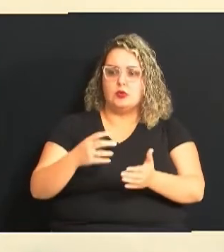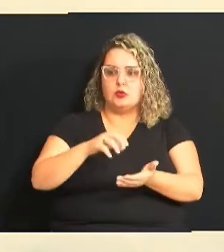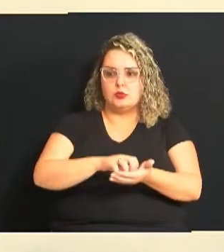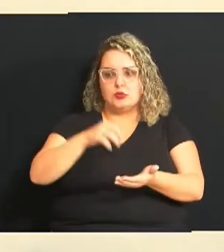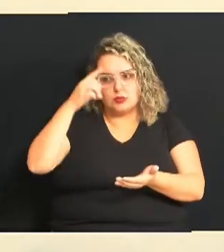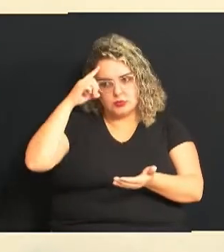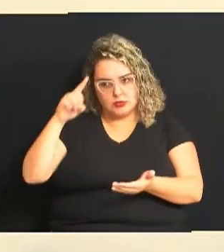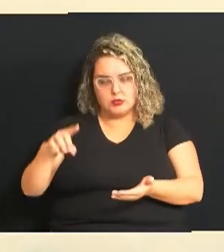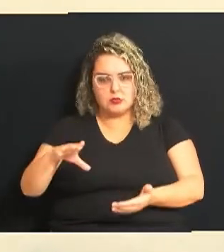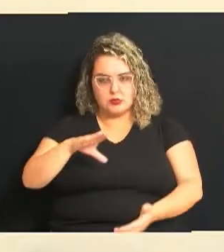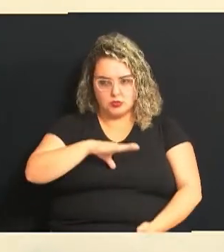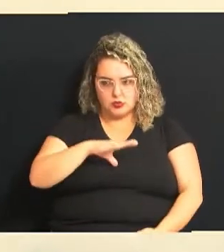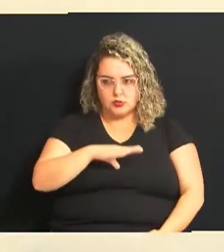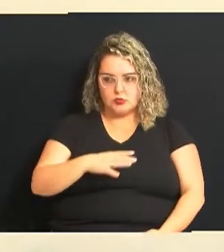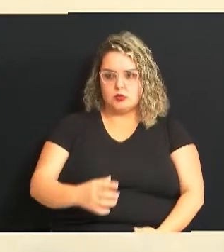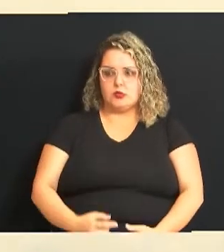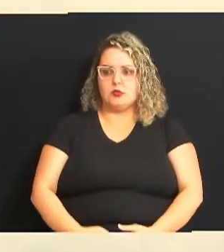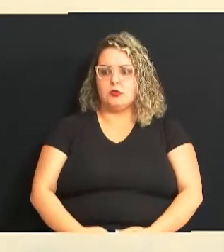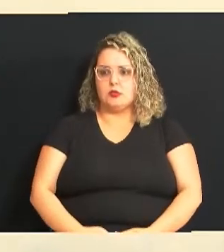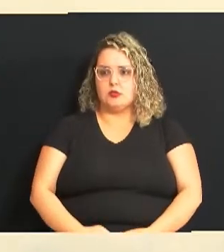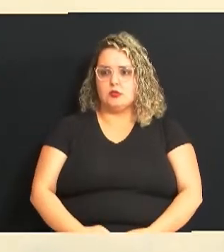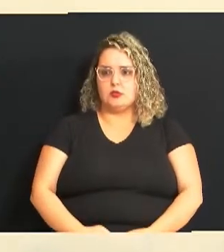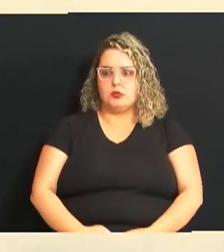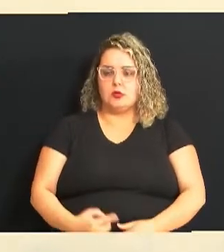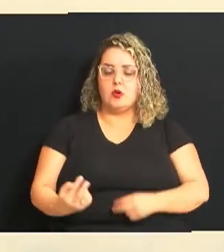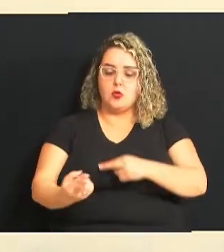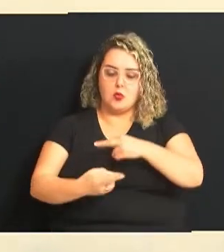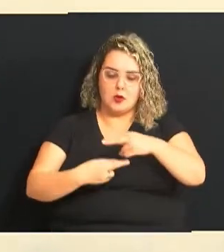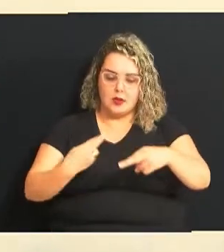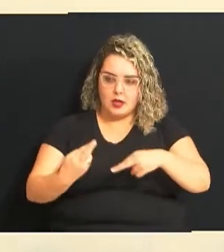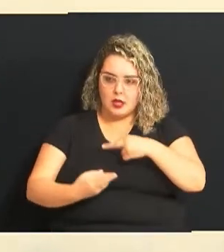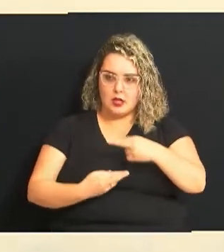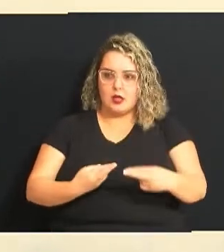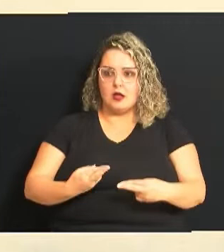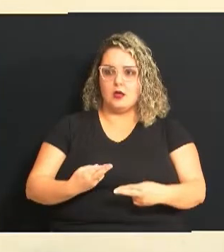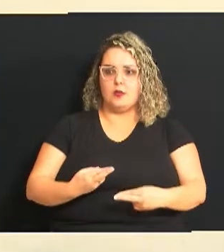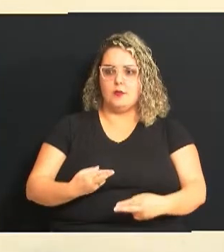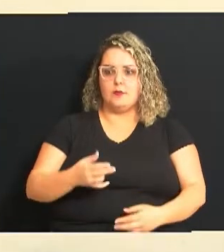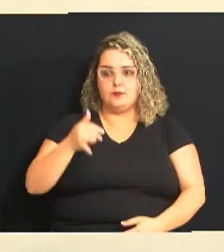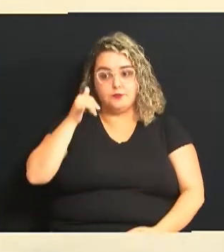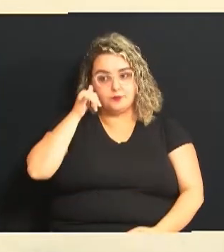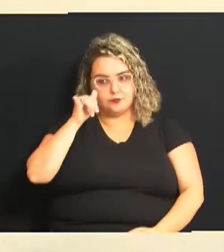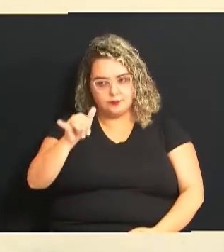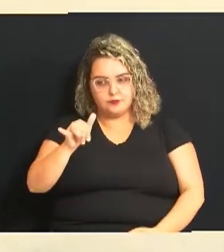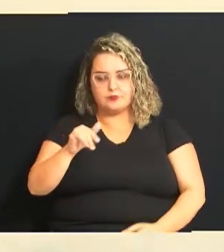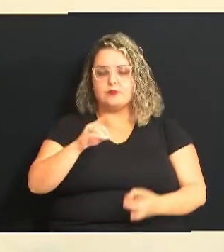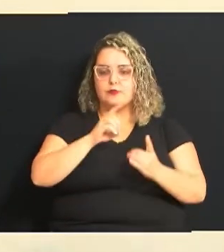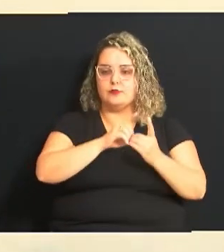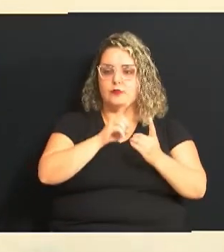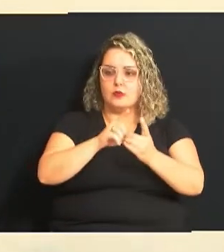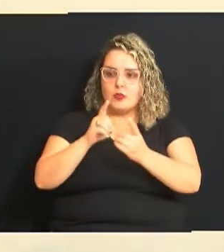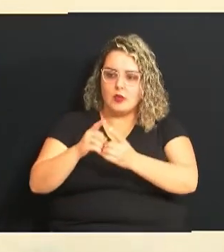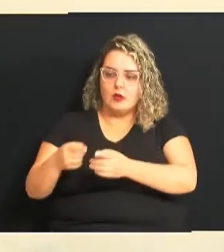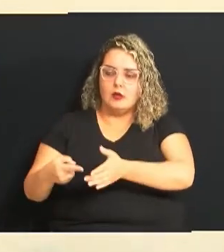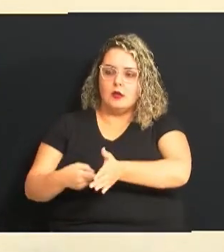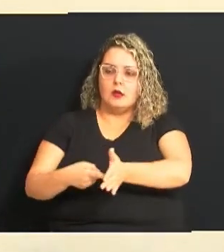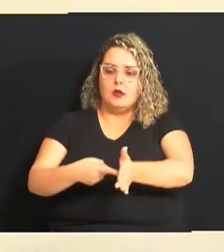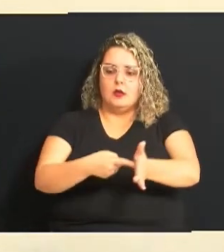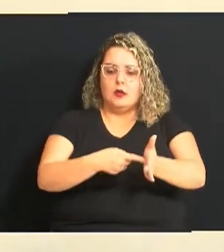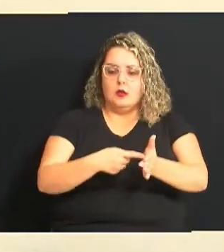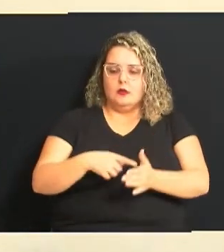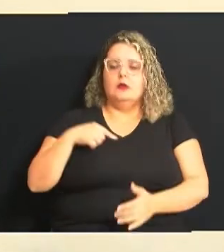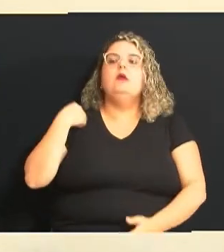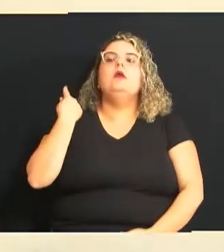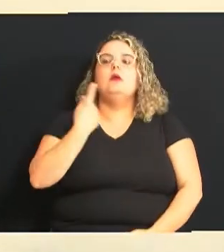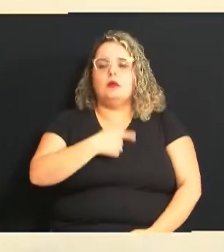Tá? Com relação à prevenção e até o atendimento de denúncias, nós estamos